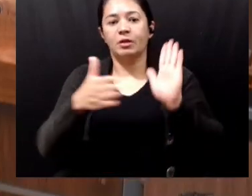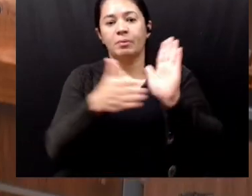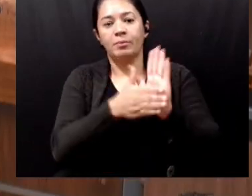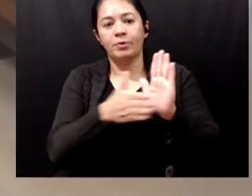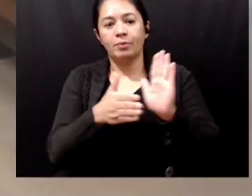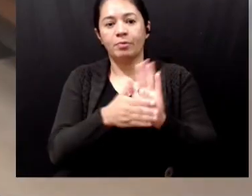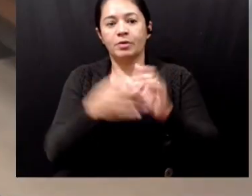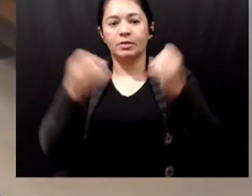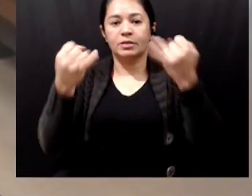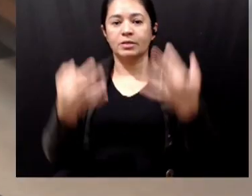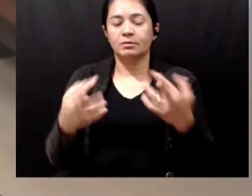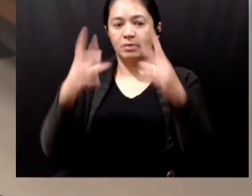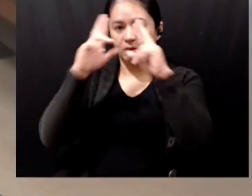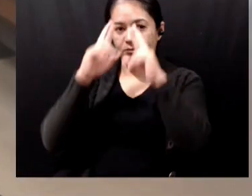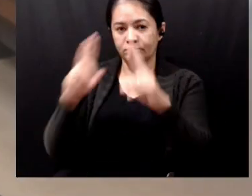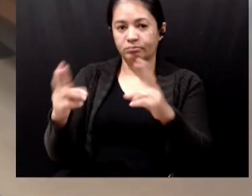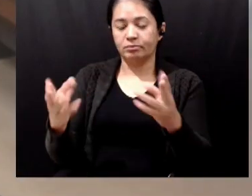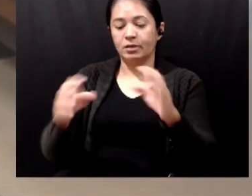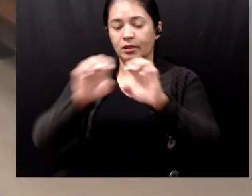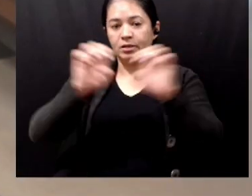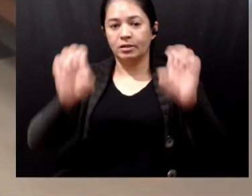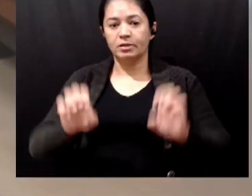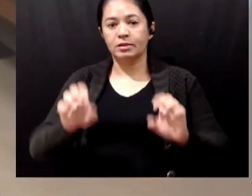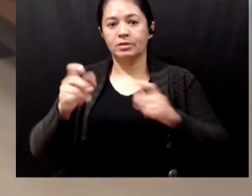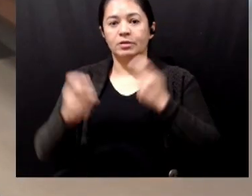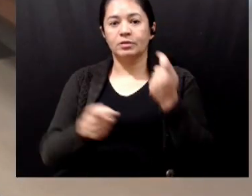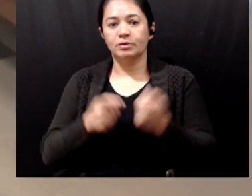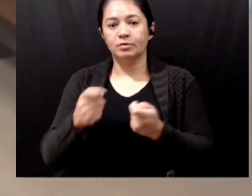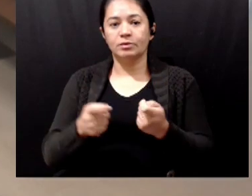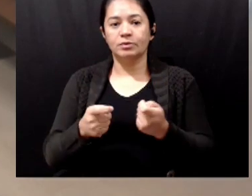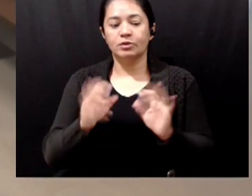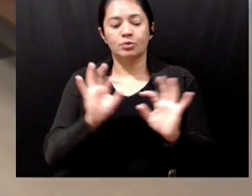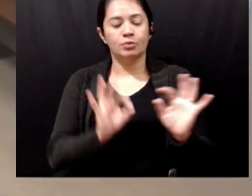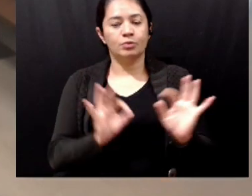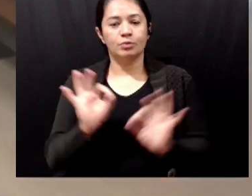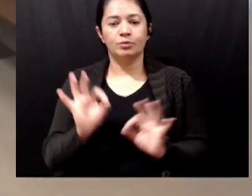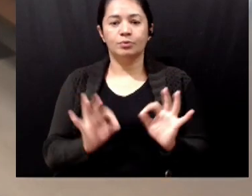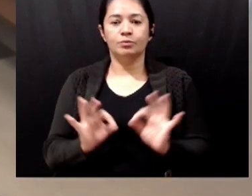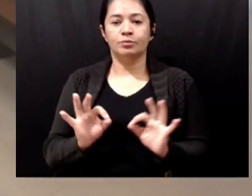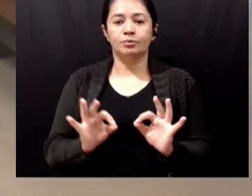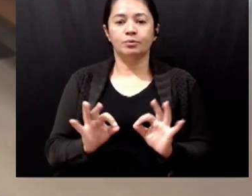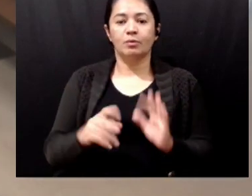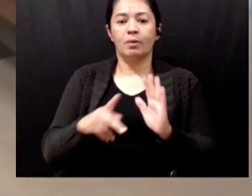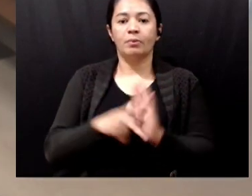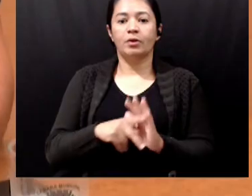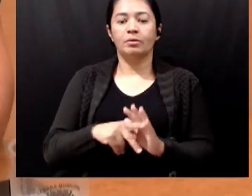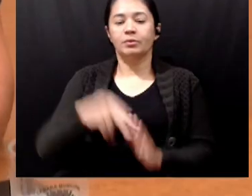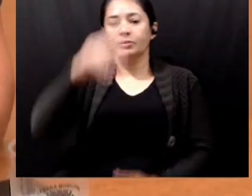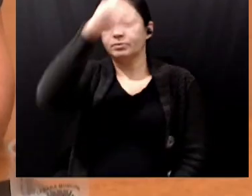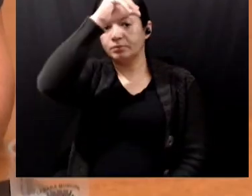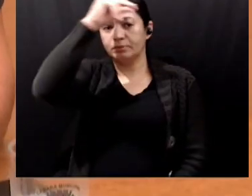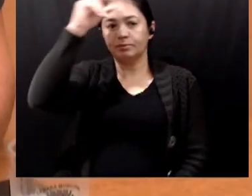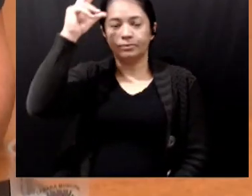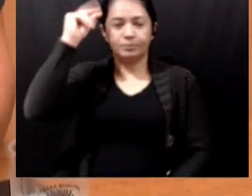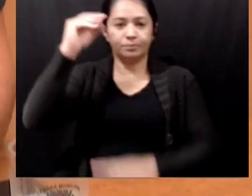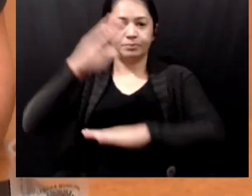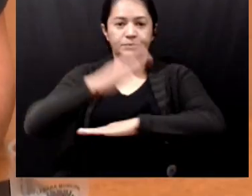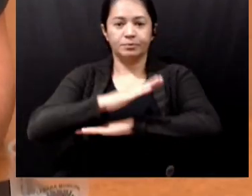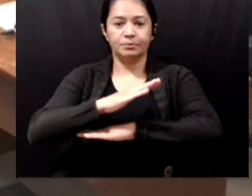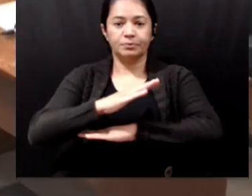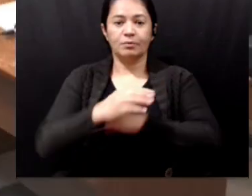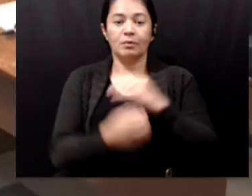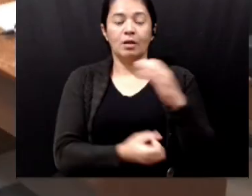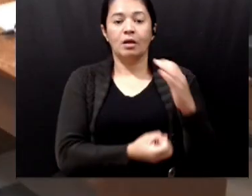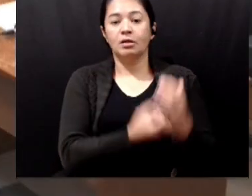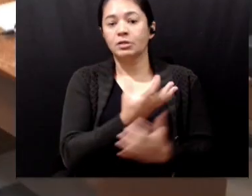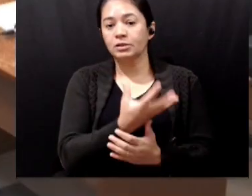respeito à estrutura administrativa e organizacional da Prefeitura e da Câmara, a criação e a